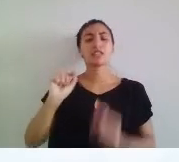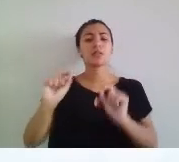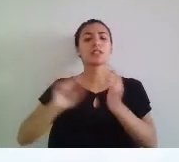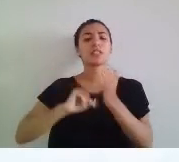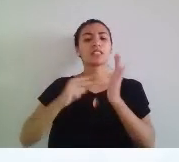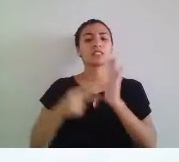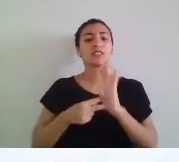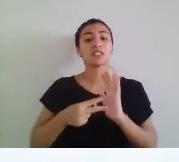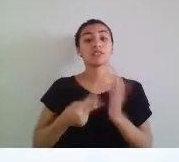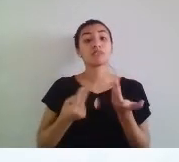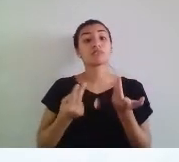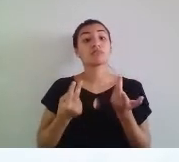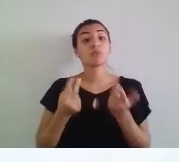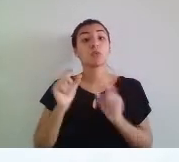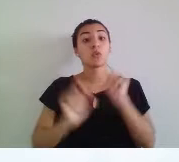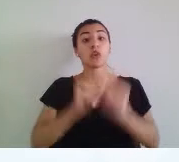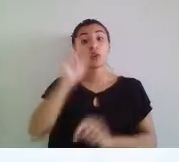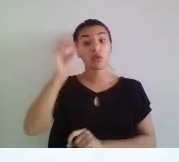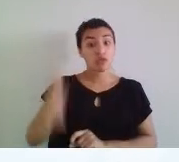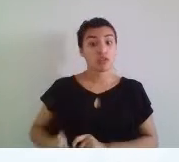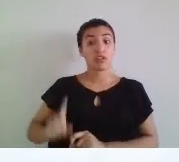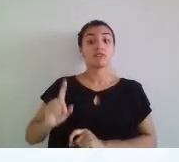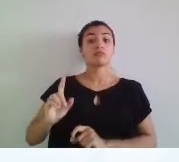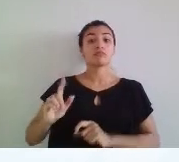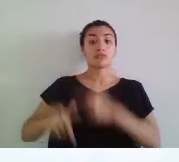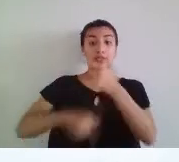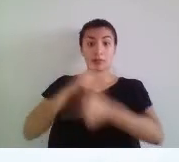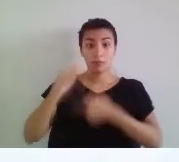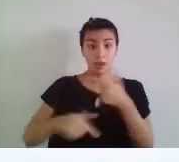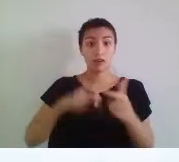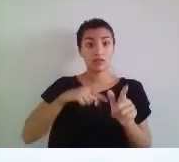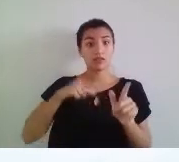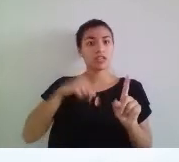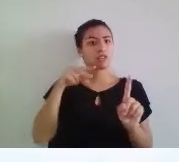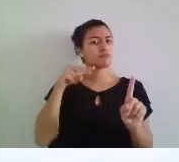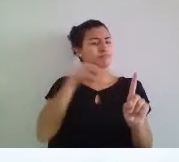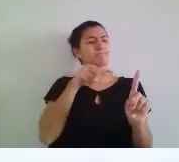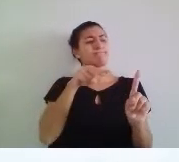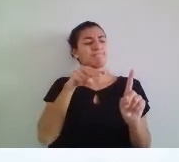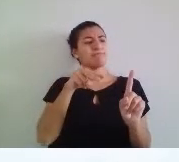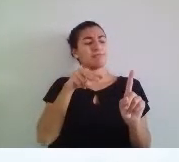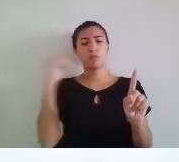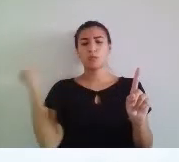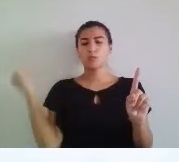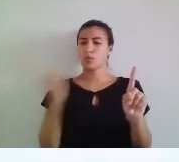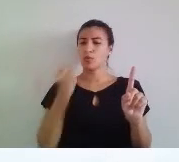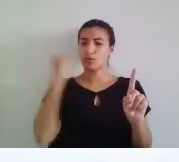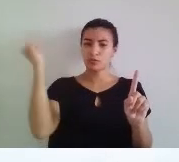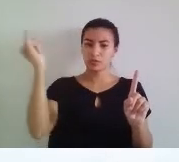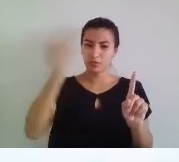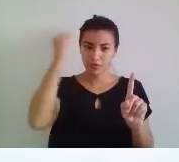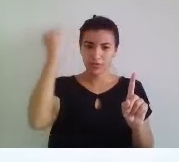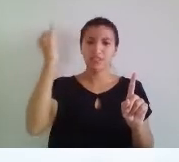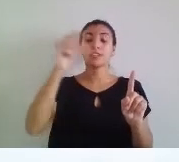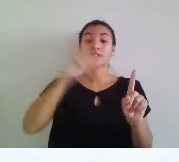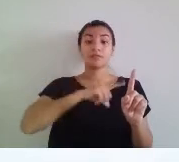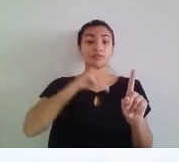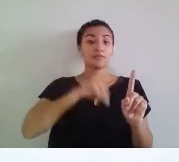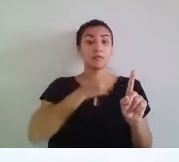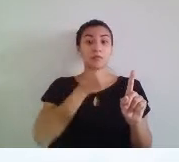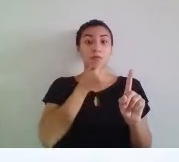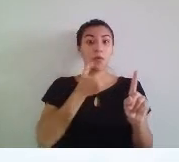dizer nada mais, nada menos que o direito do trabalho, por um lado, tem uma função fundamental e essencial